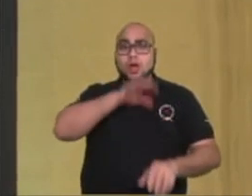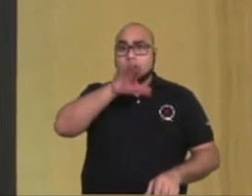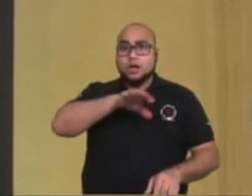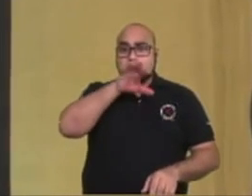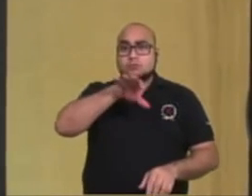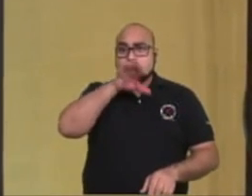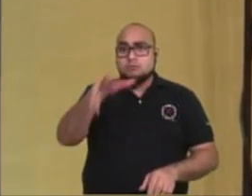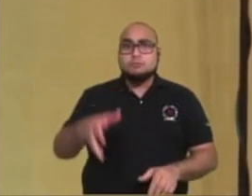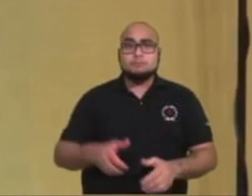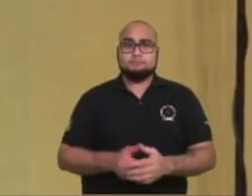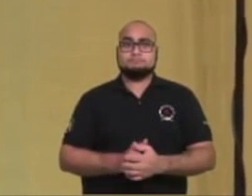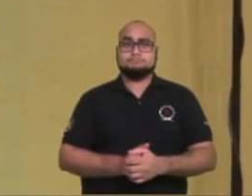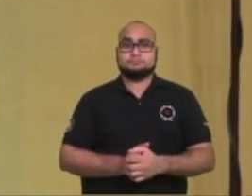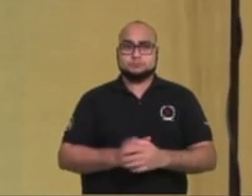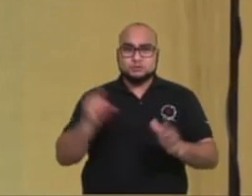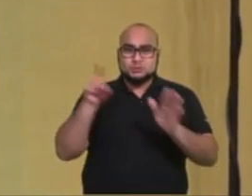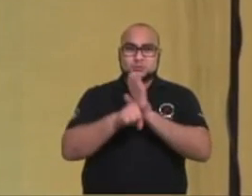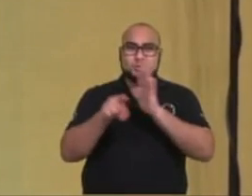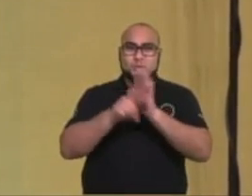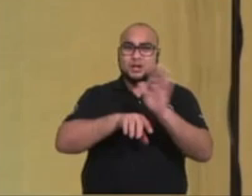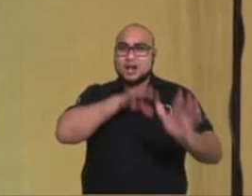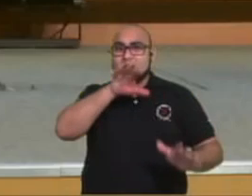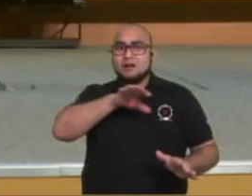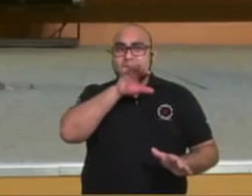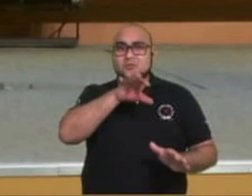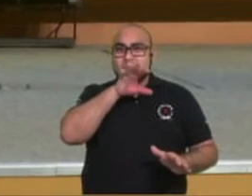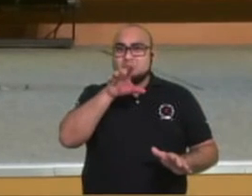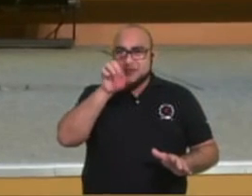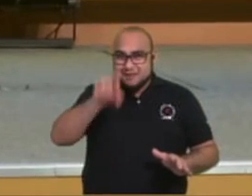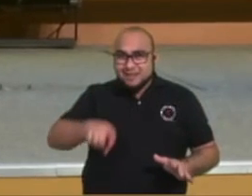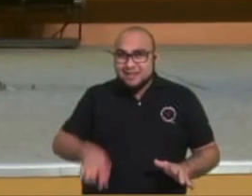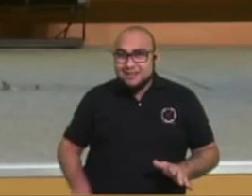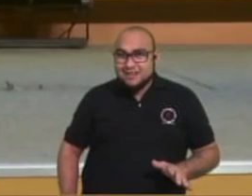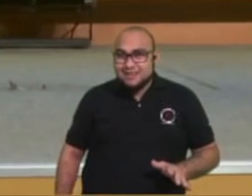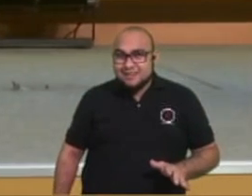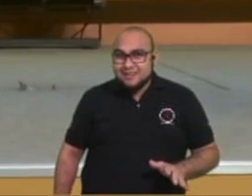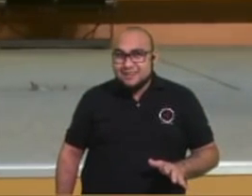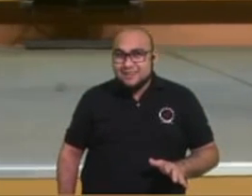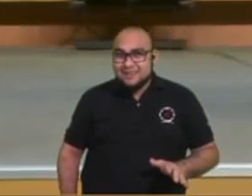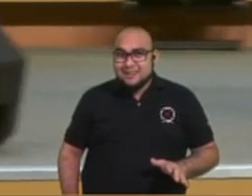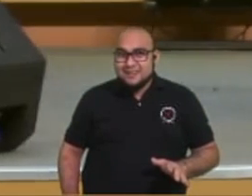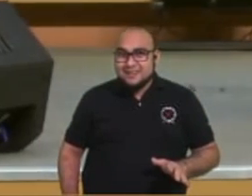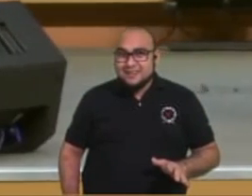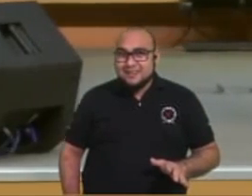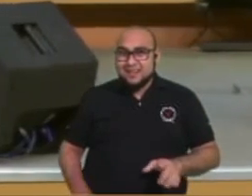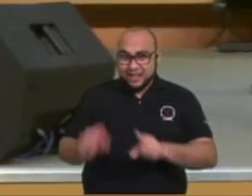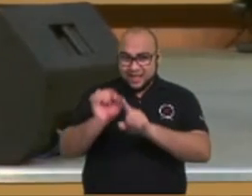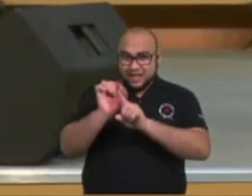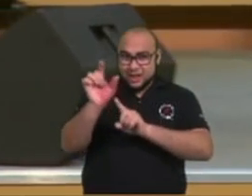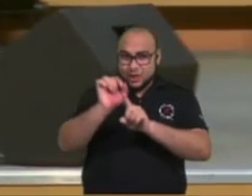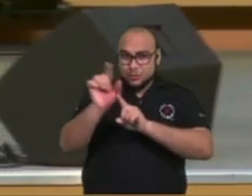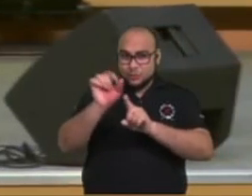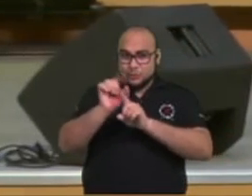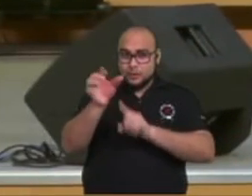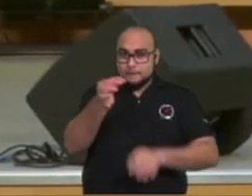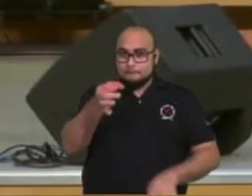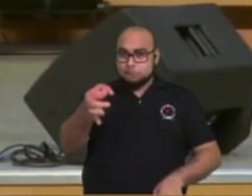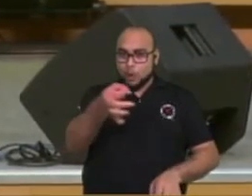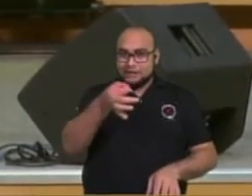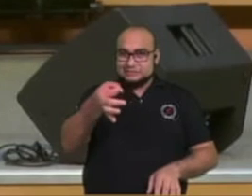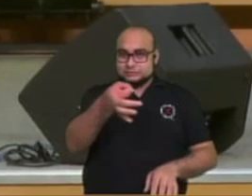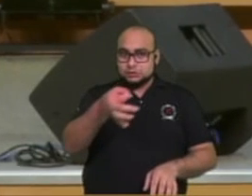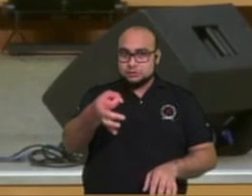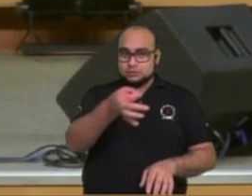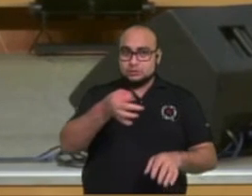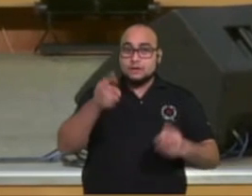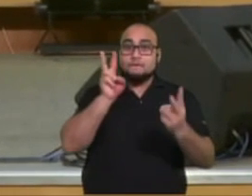é descontado o imposto de renda meu filho aluguel de criptomoeda é um aluguel o